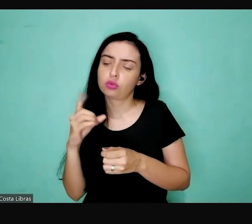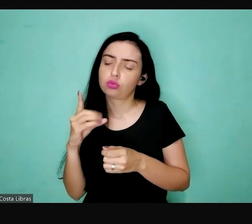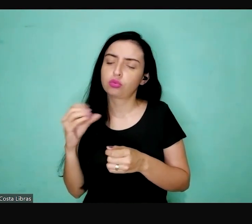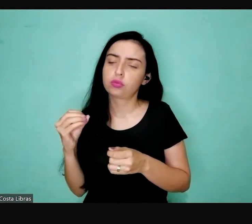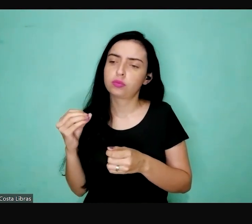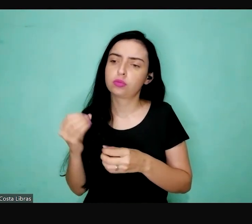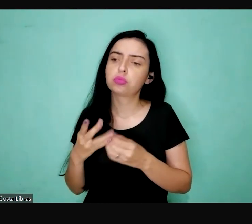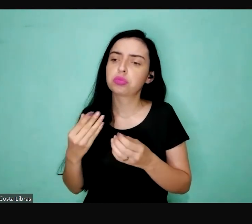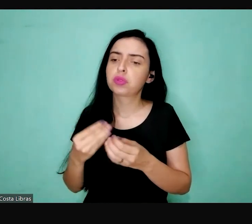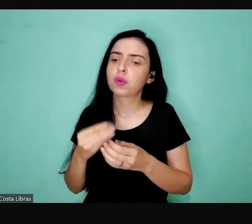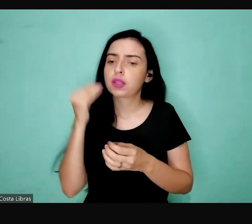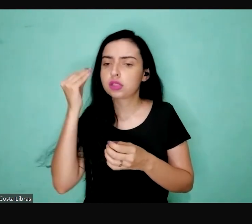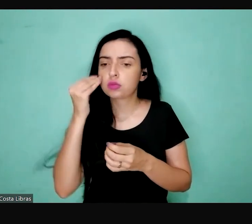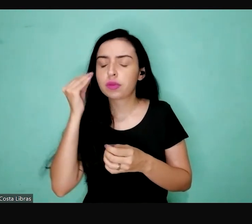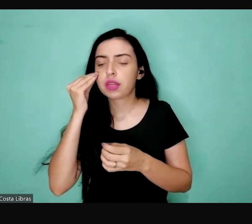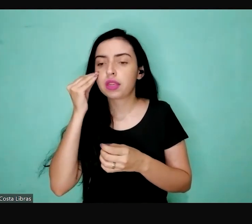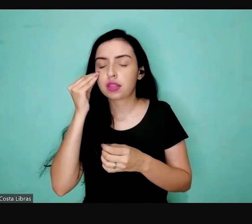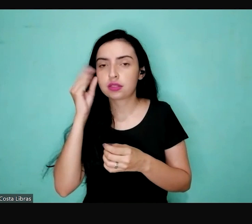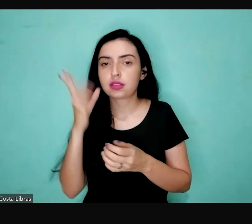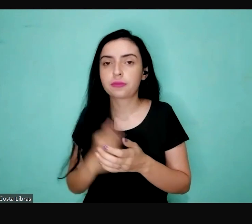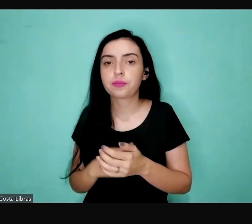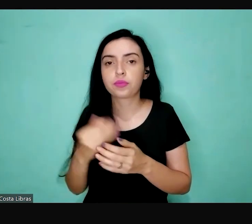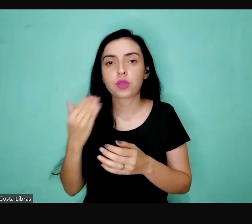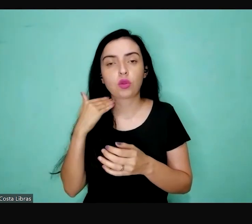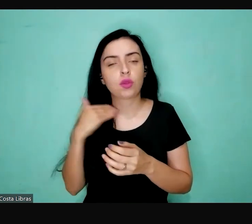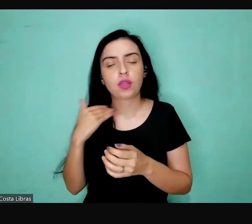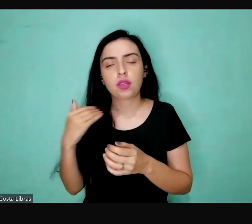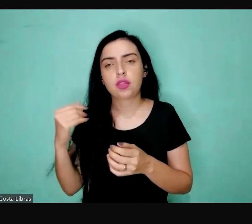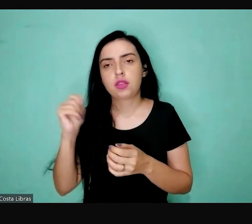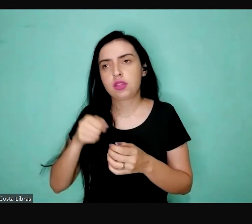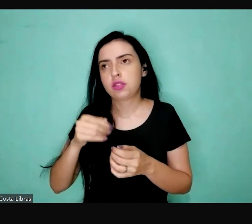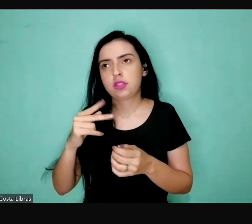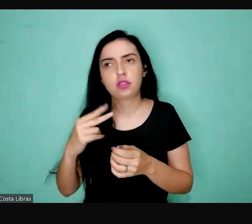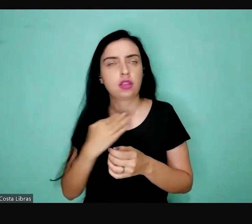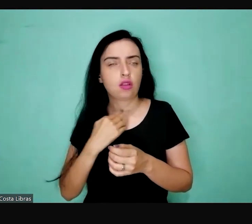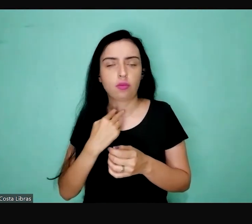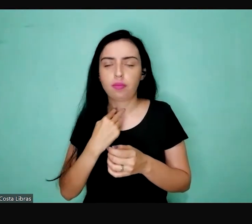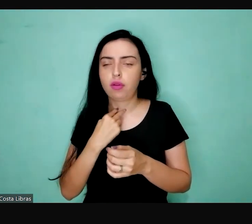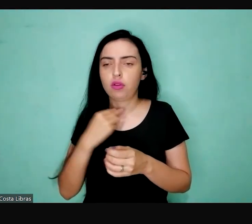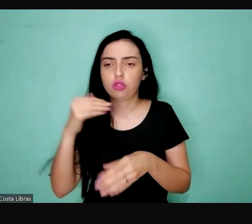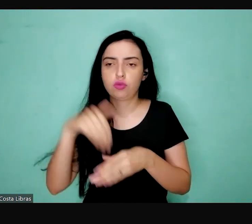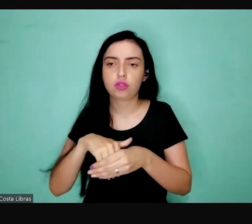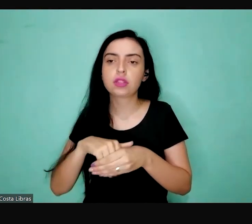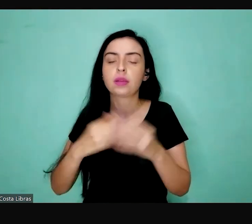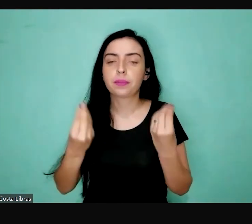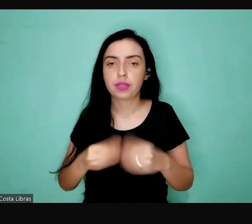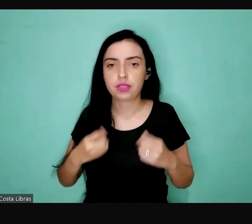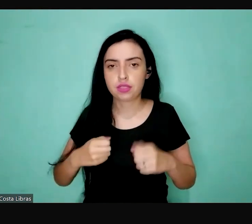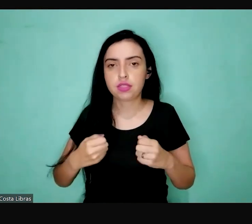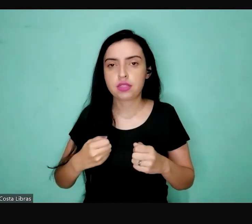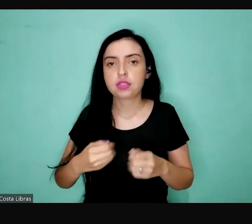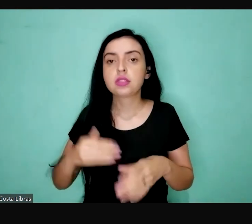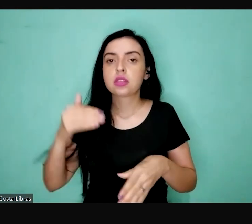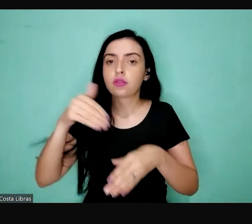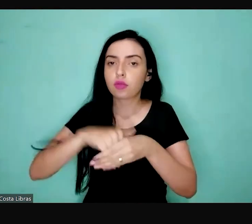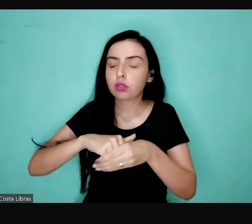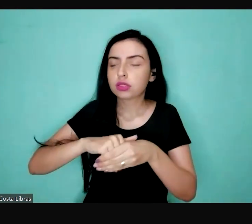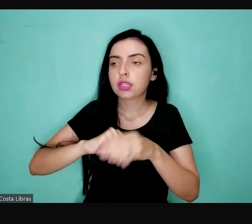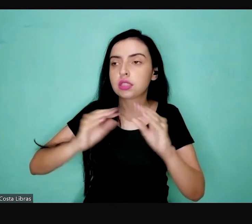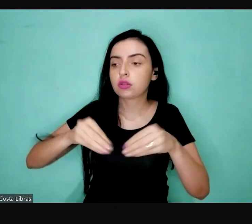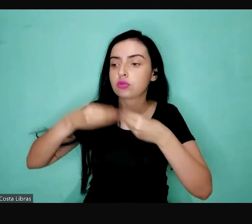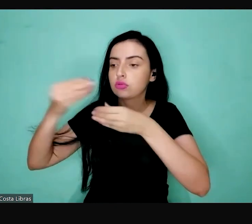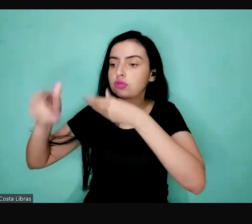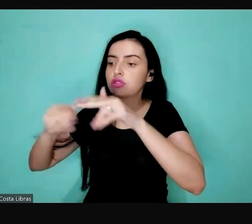fatos concretos. Então, esse juiz não pode decidir, deve ser deixada essa decisão a outros